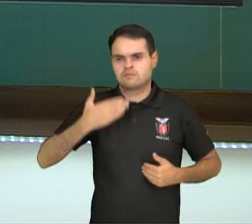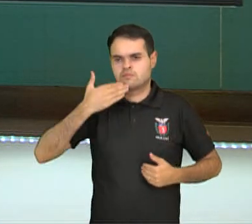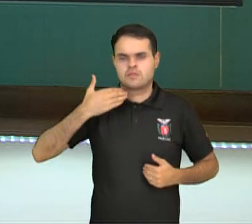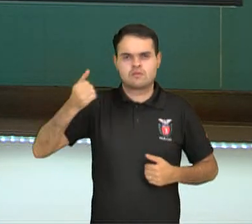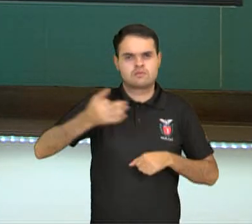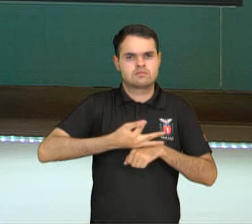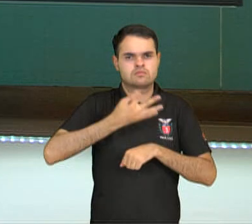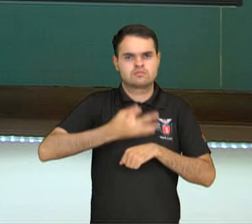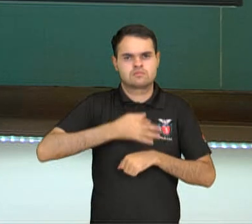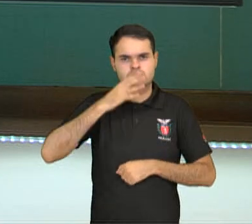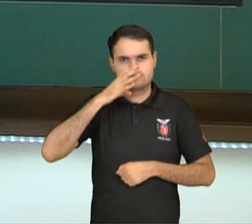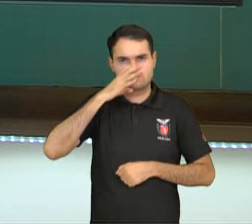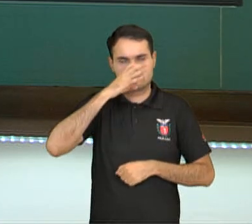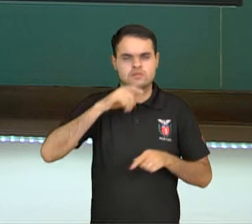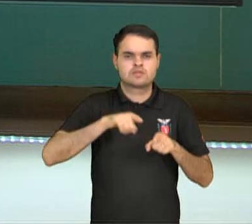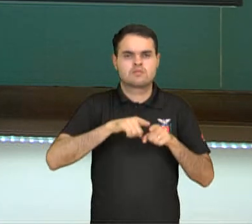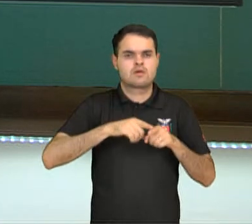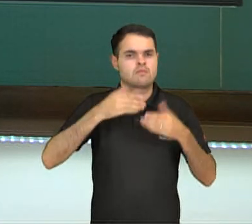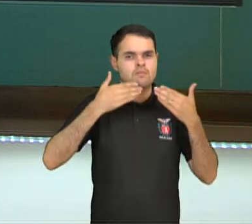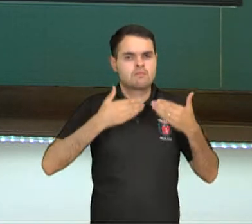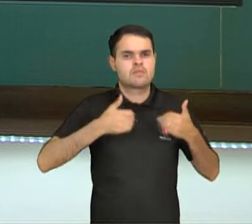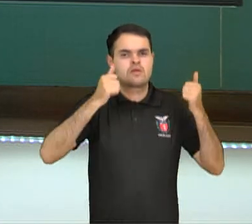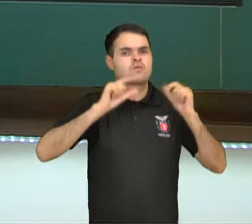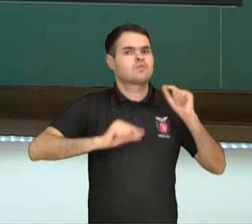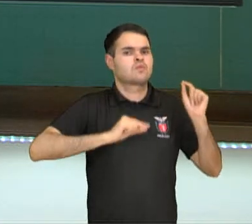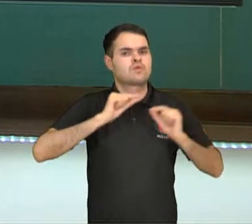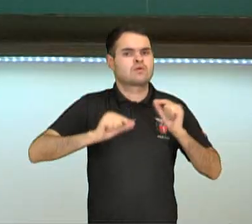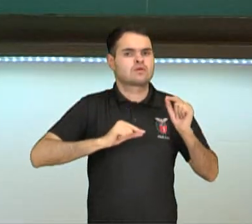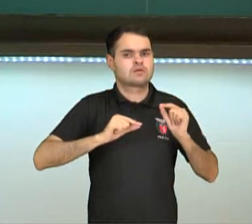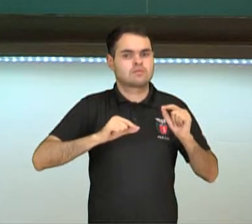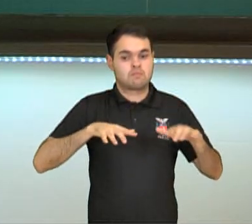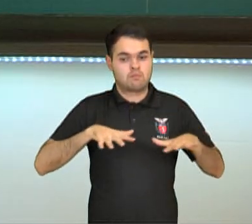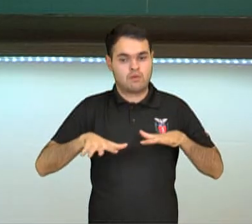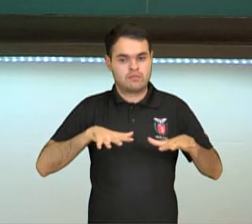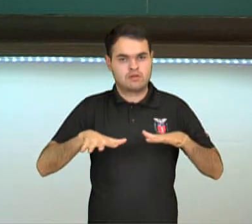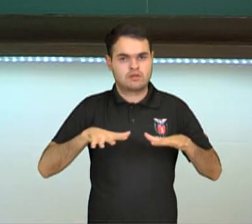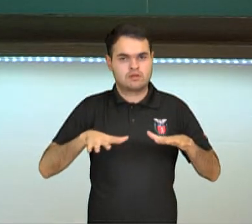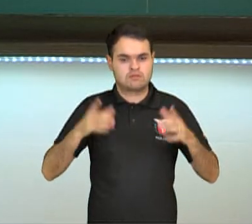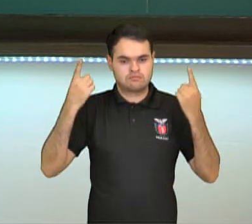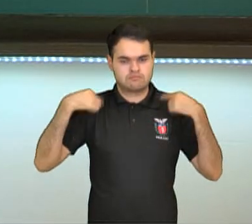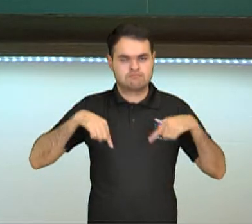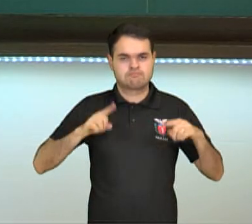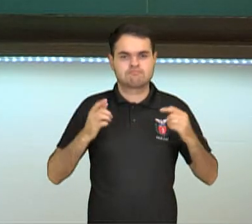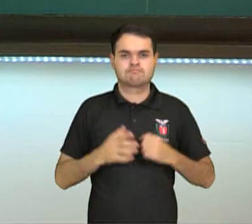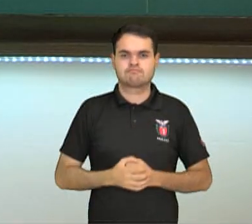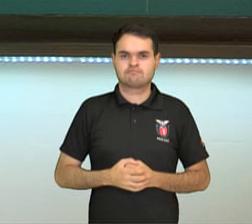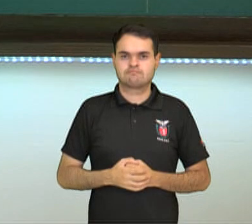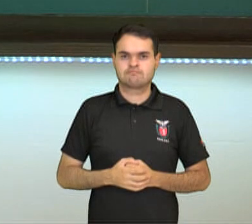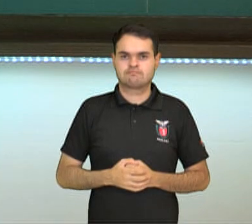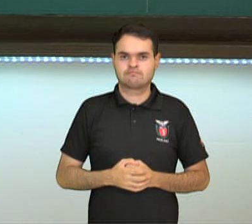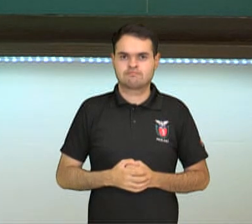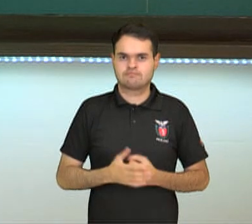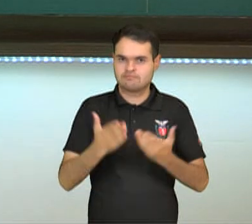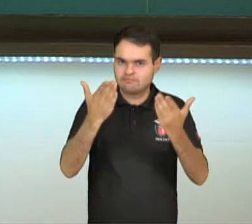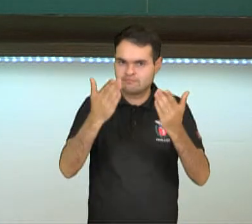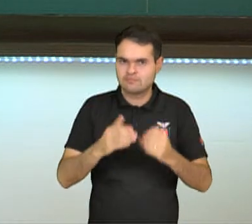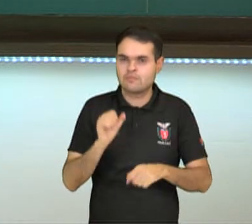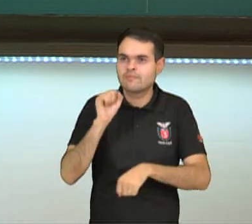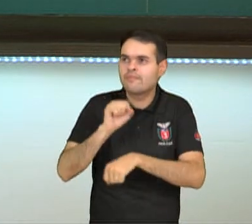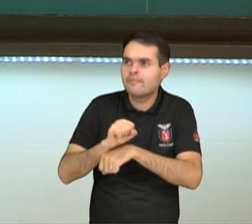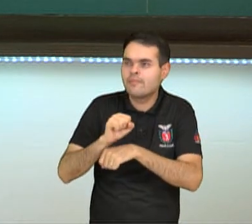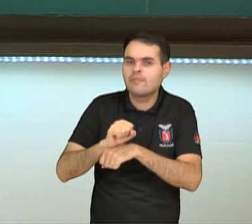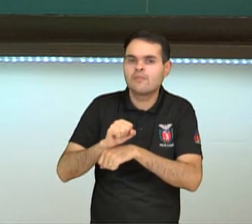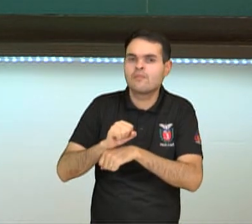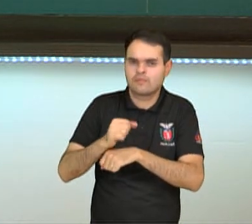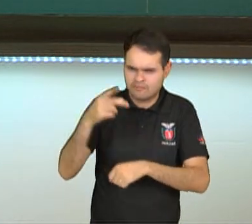nossa resistência e melhora também a nossa mobilidade. Então, o que você está esperando aí?